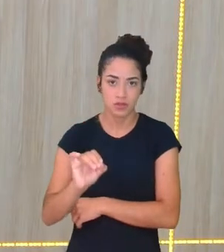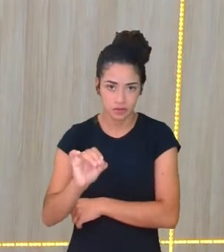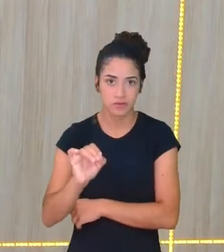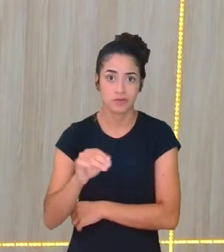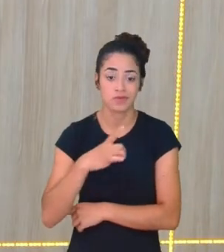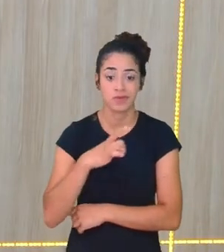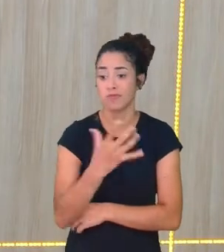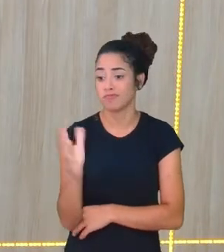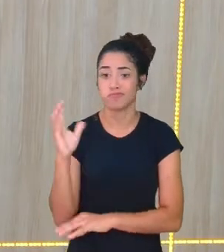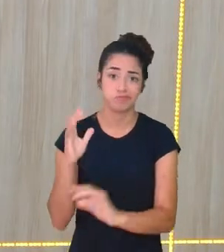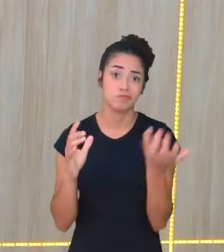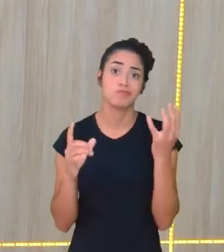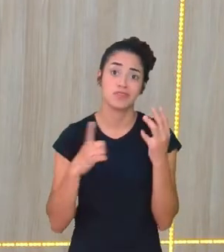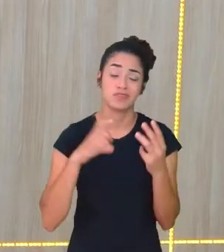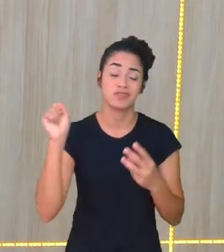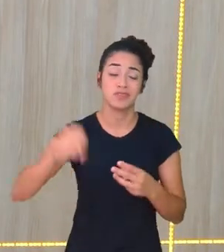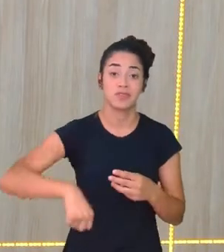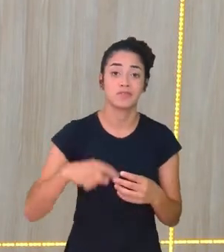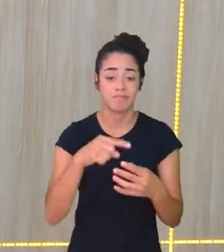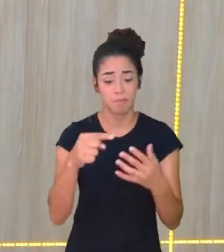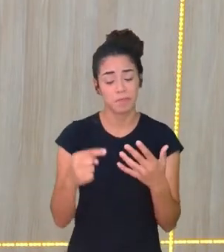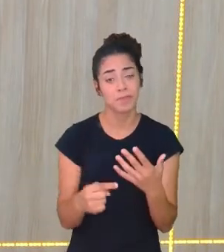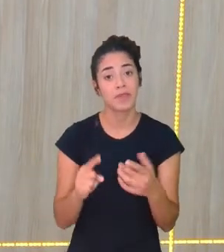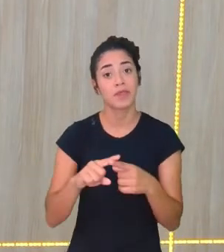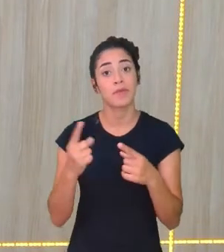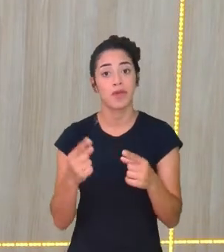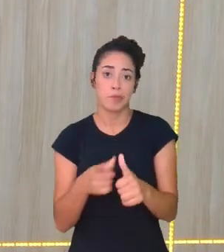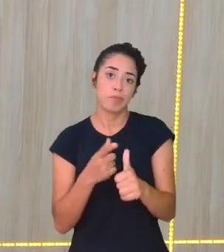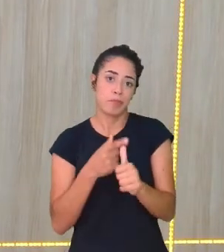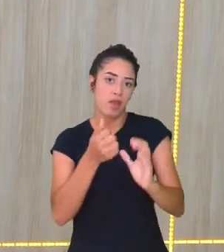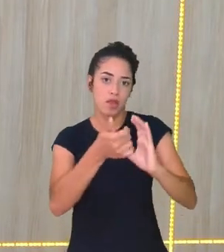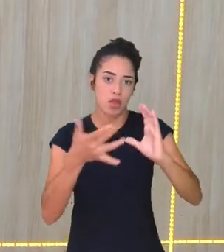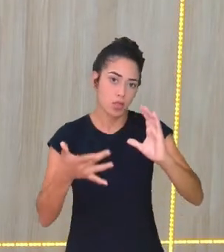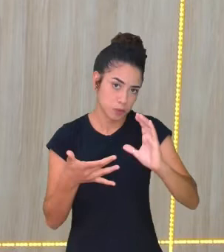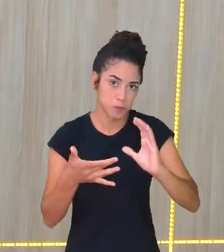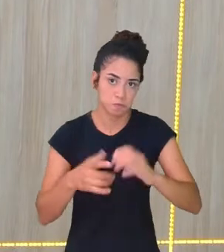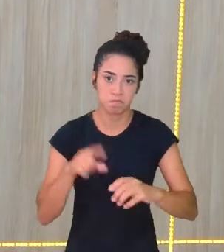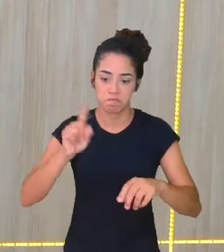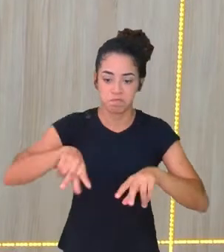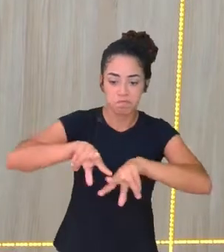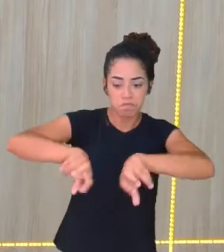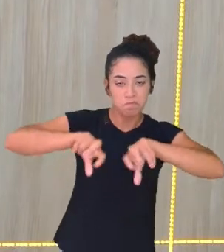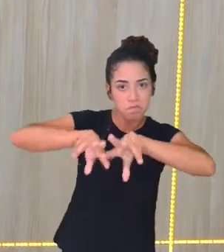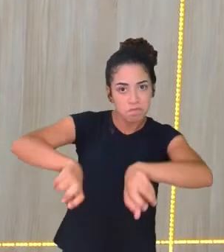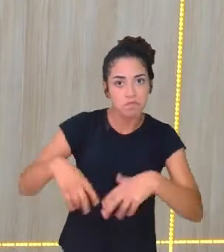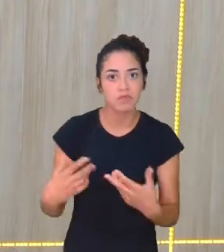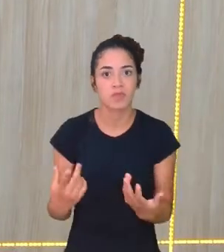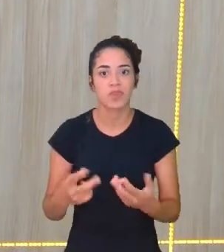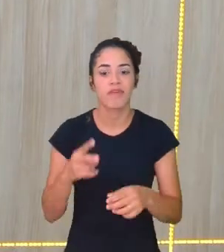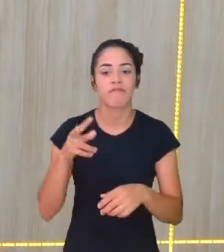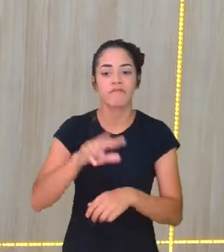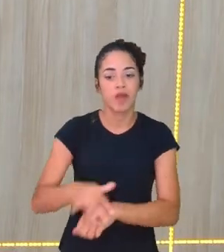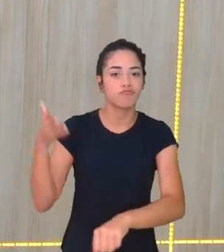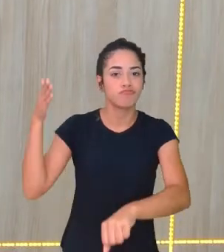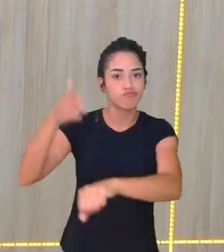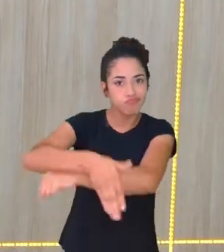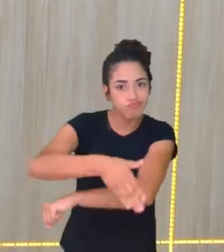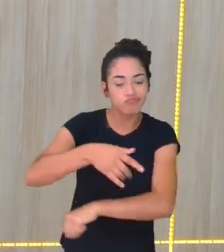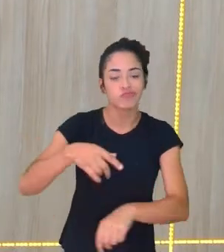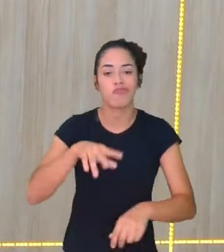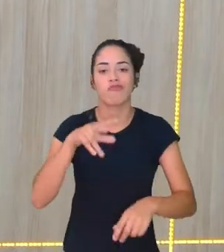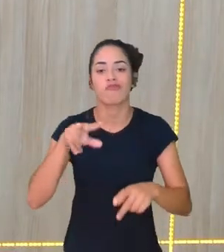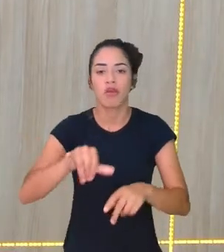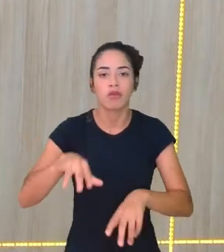Mata Atlântica né Então essa primeira característica né exploração Ou seja você invade e começa